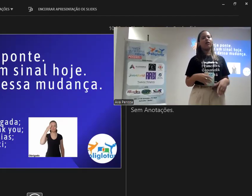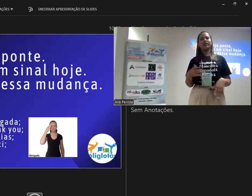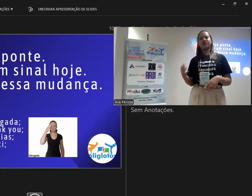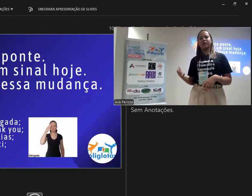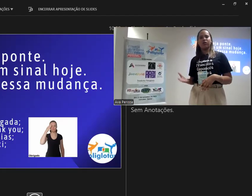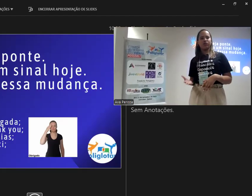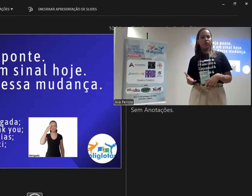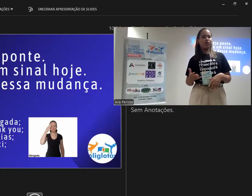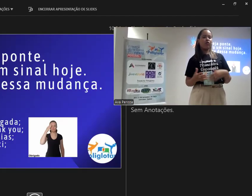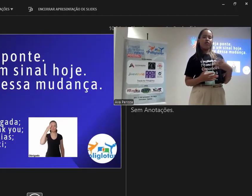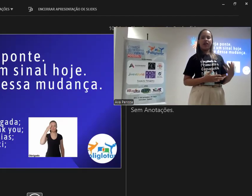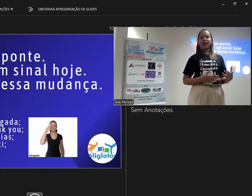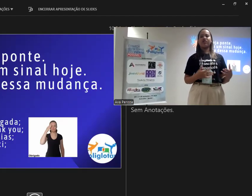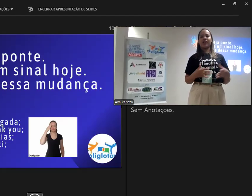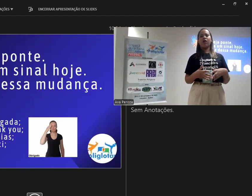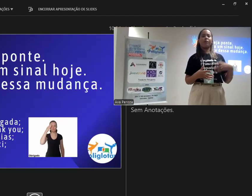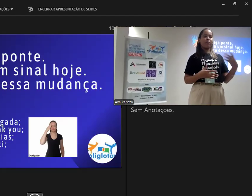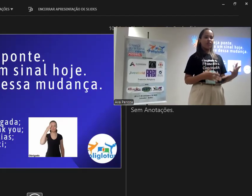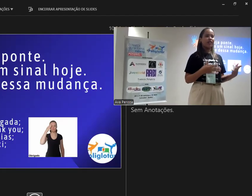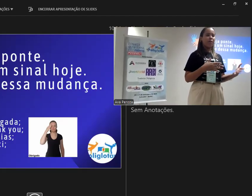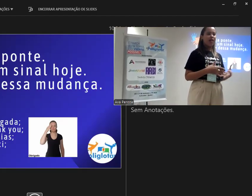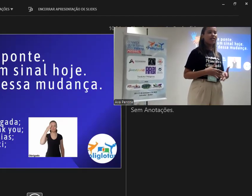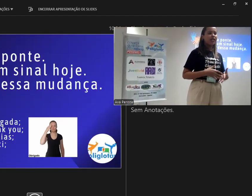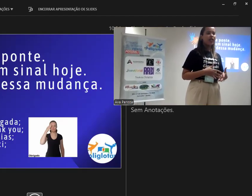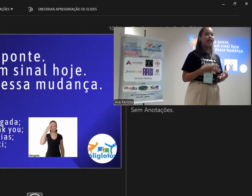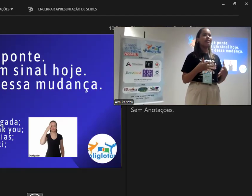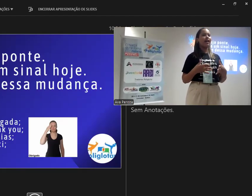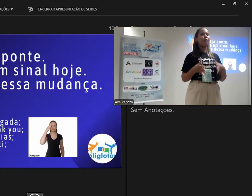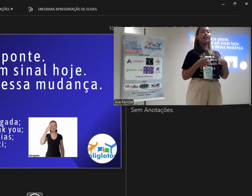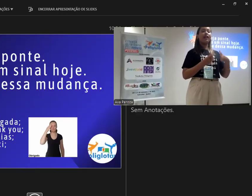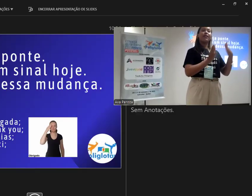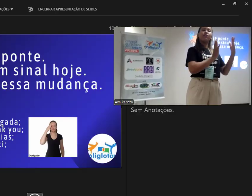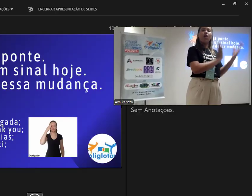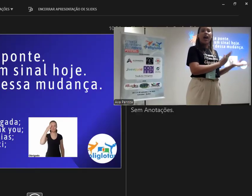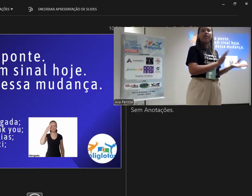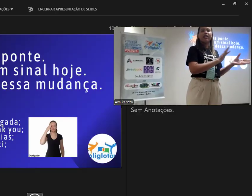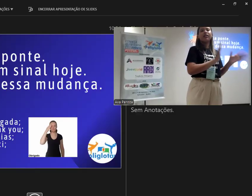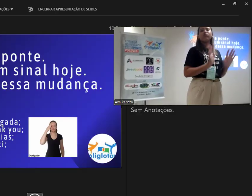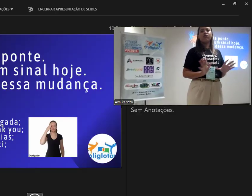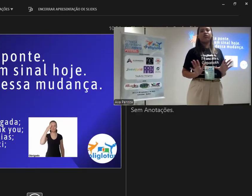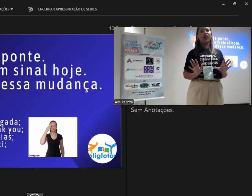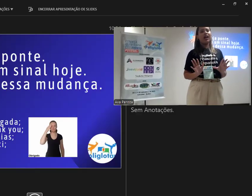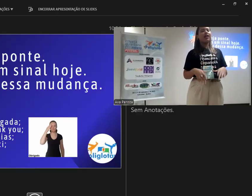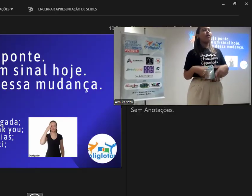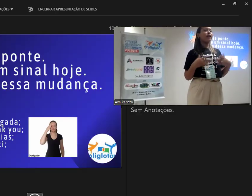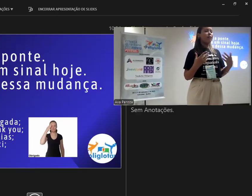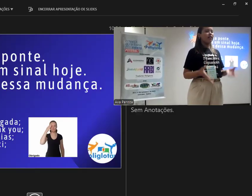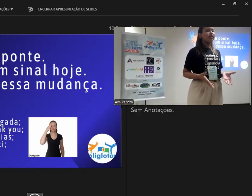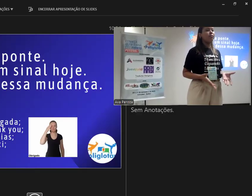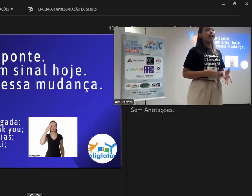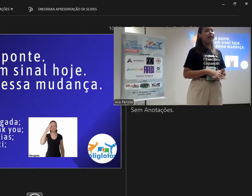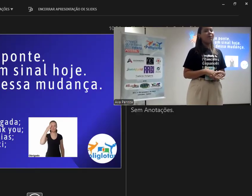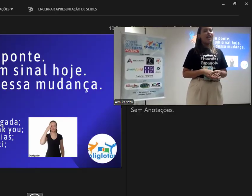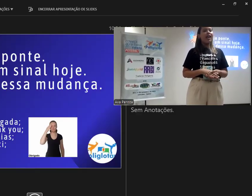trabalha com atendimento ao surdo, como eu falei, eu já dei aula para uma pessoa que trabalhava assim e quiser aprender Libras focado em atender um surdo. Também trabalho